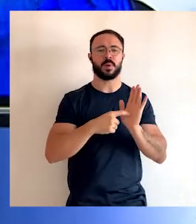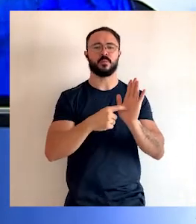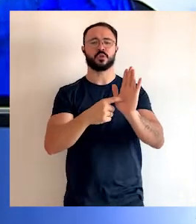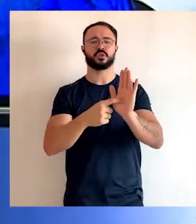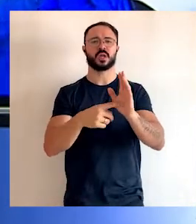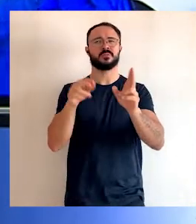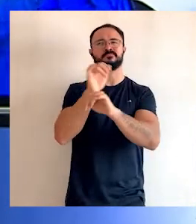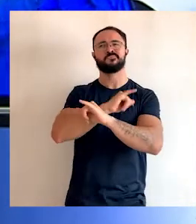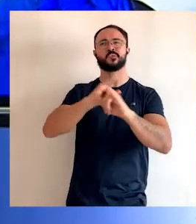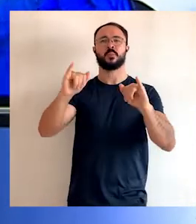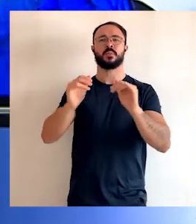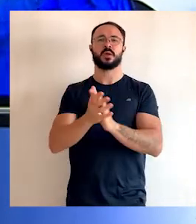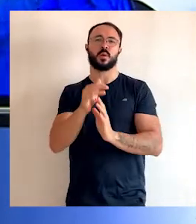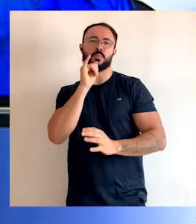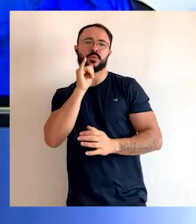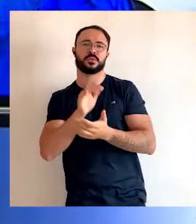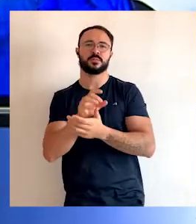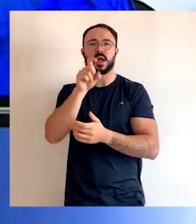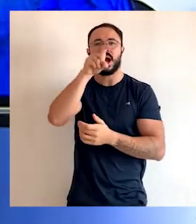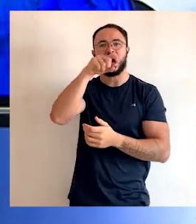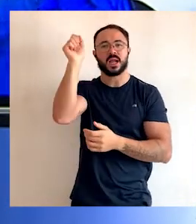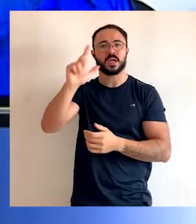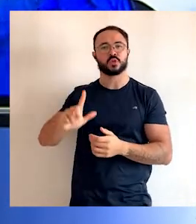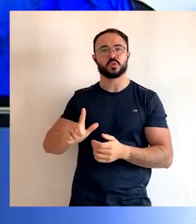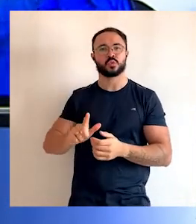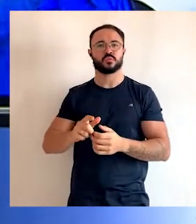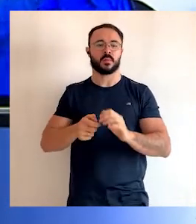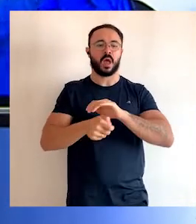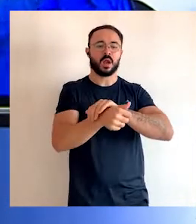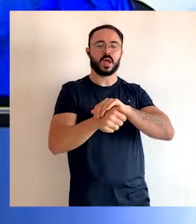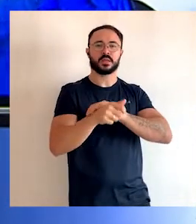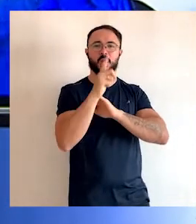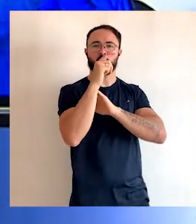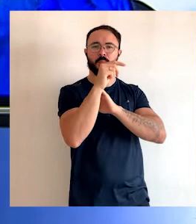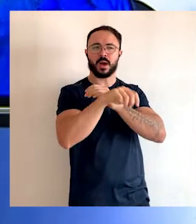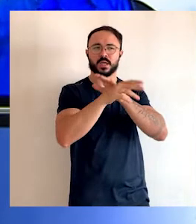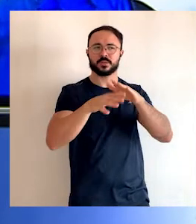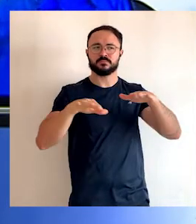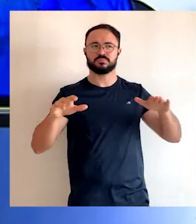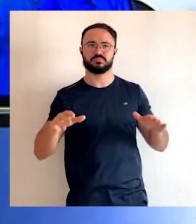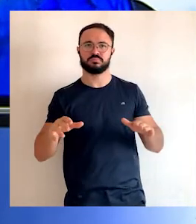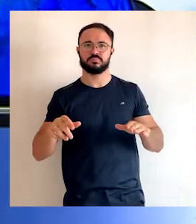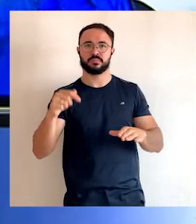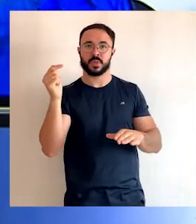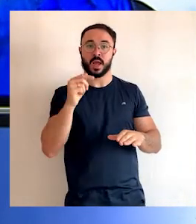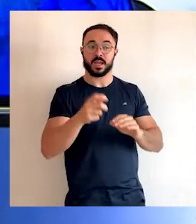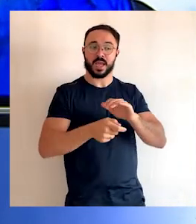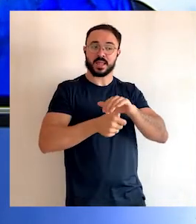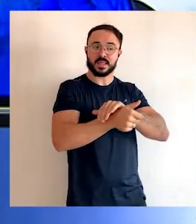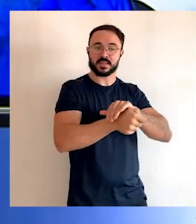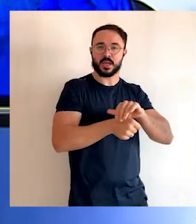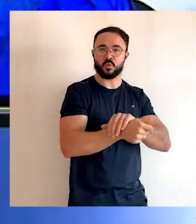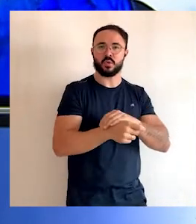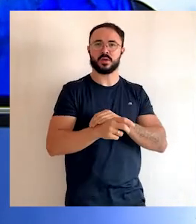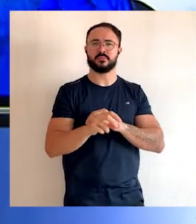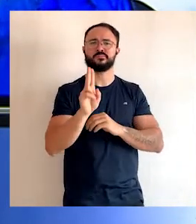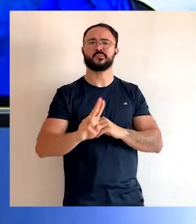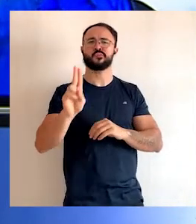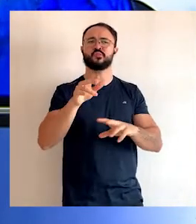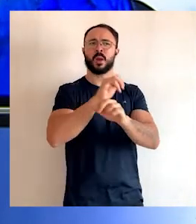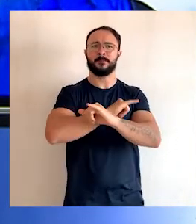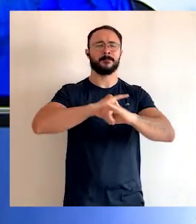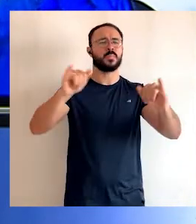por exemplo, a arara azul, a tartaruga marinha. A tartaruga marinha é muito utilizada em campanhas para a preservação